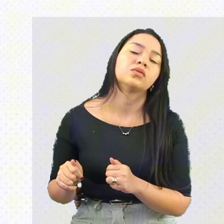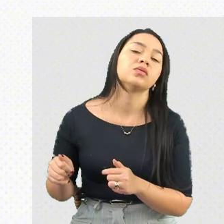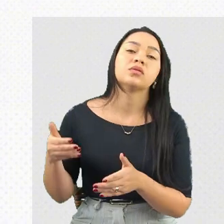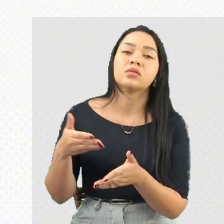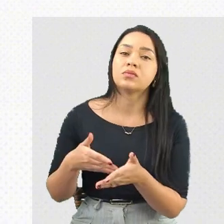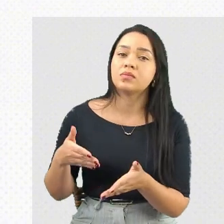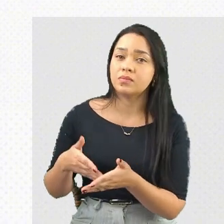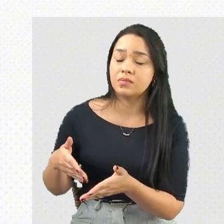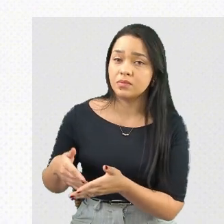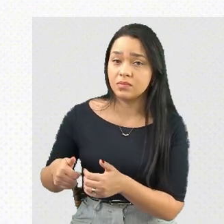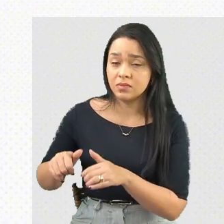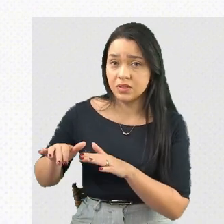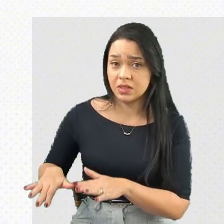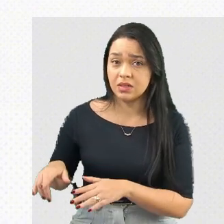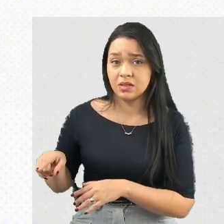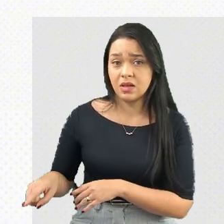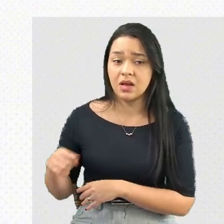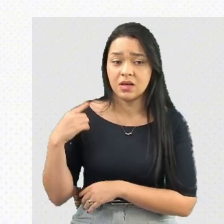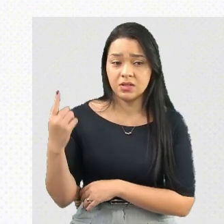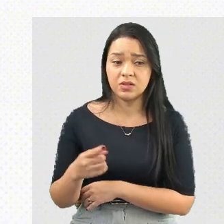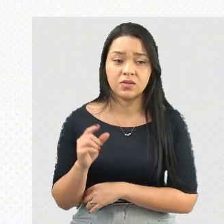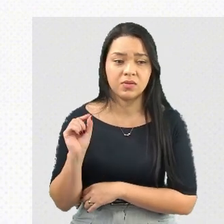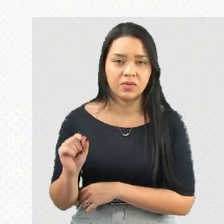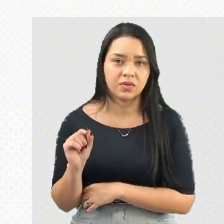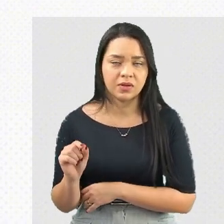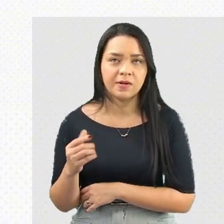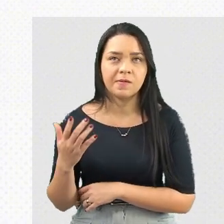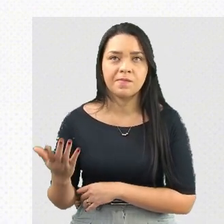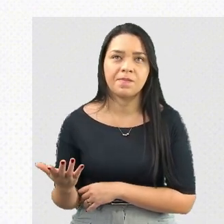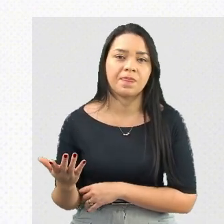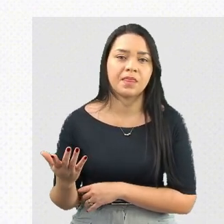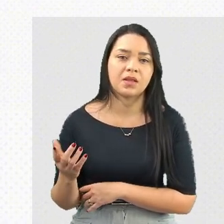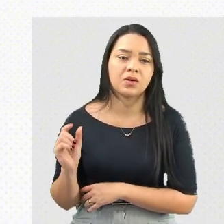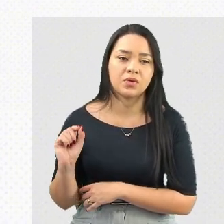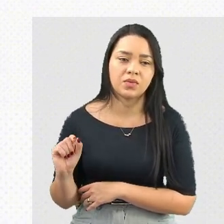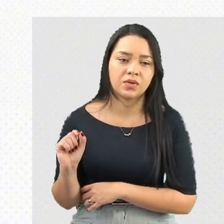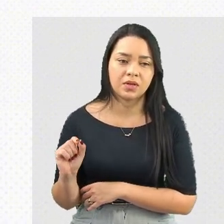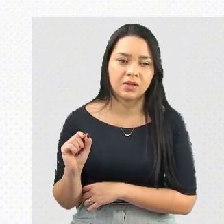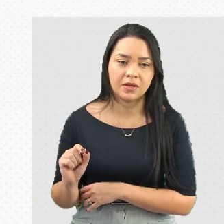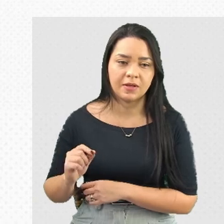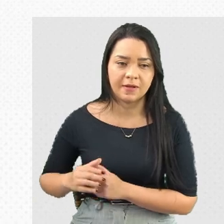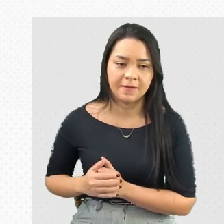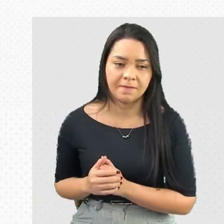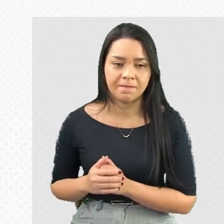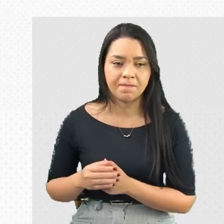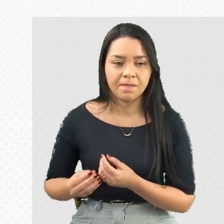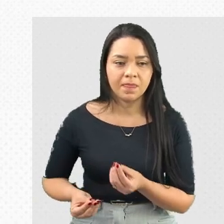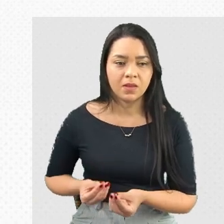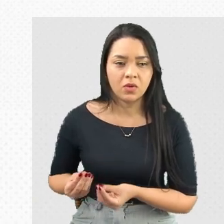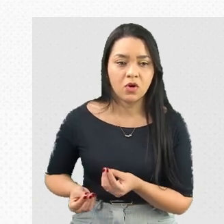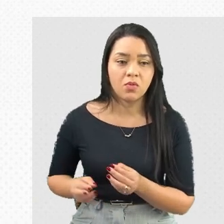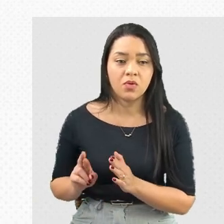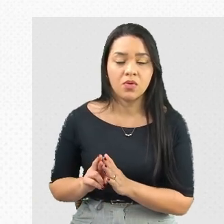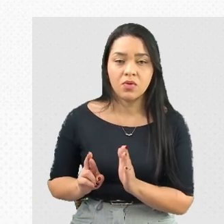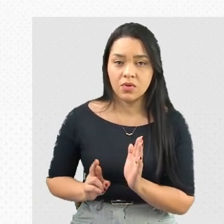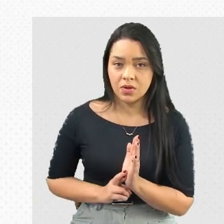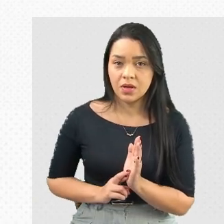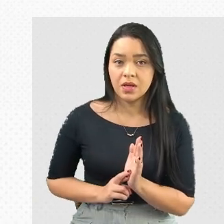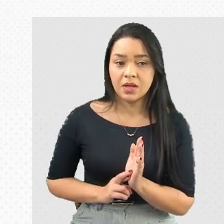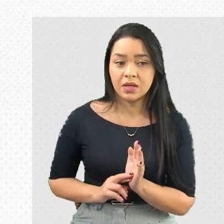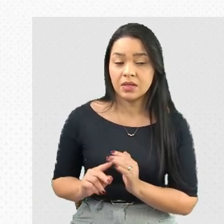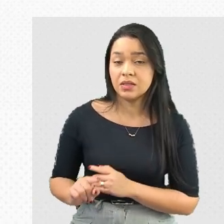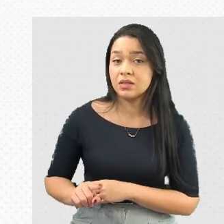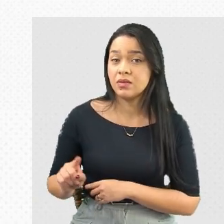e conseguiu se estabelecer, a gente cai na ingenuidade de tomar aquele migrante como regra. E ele não